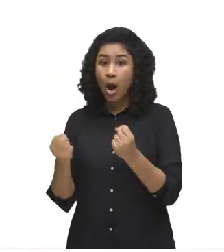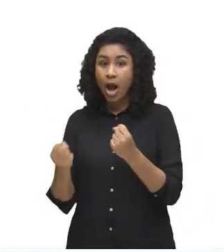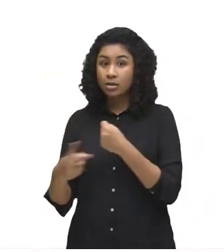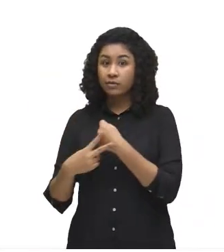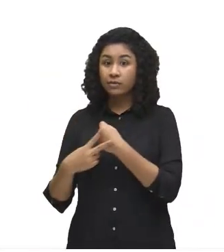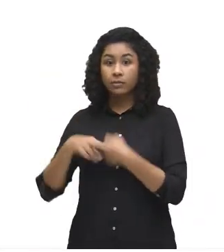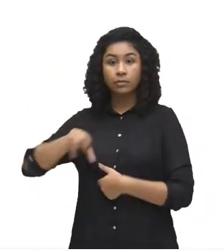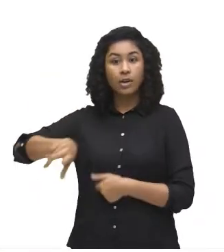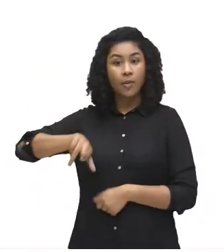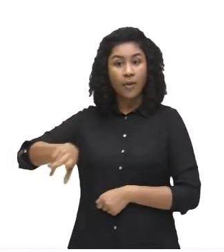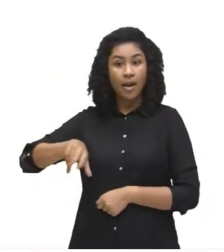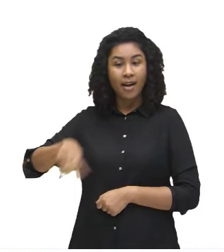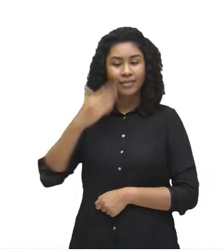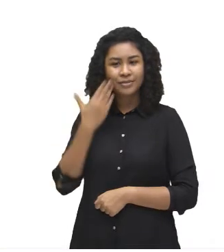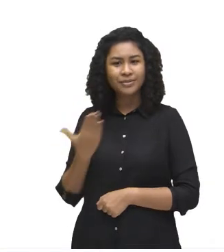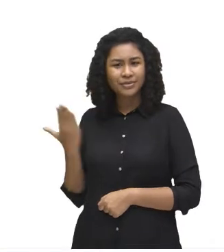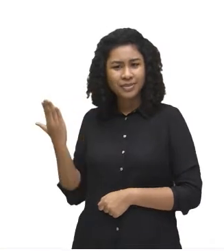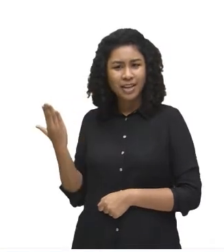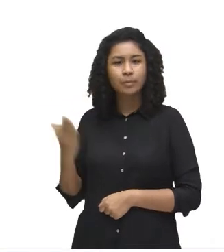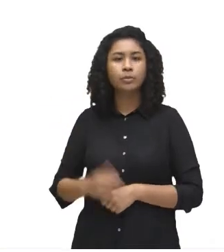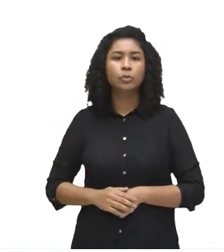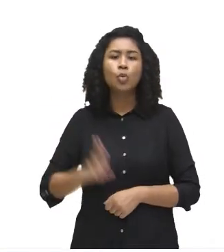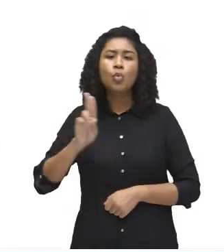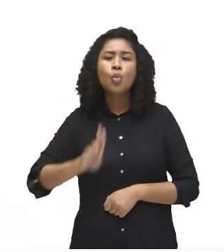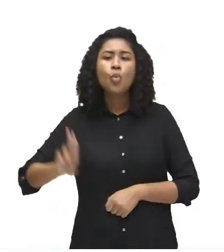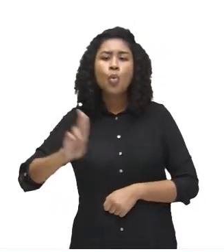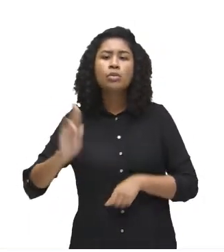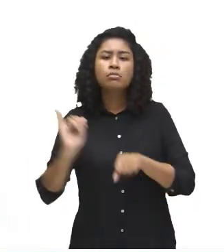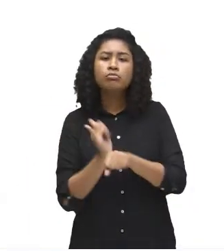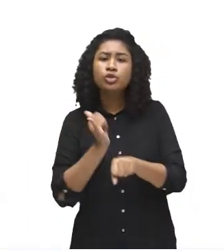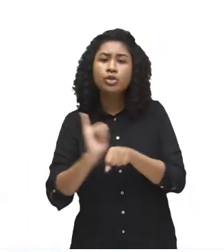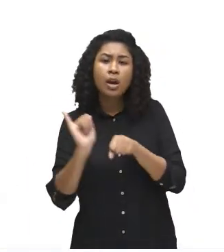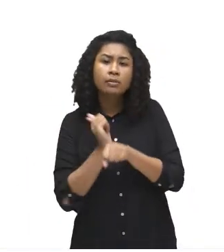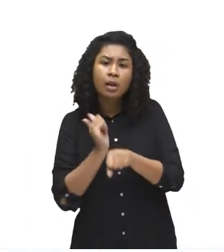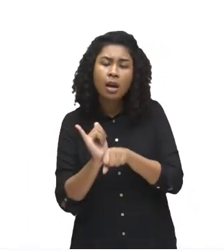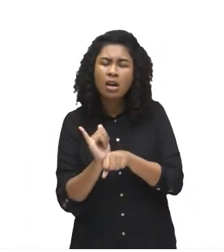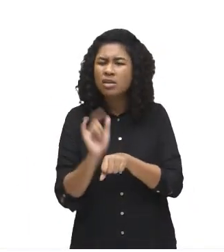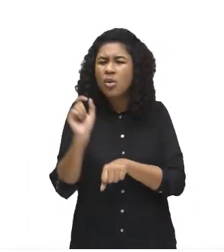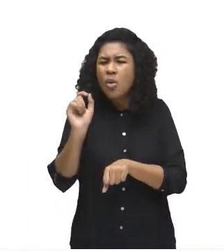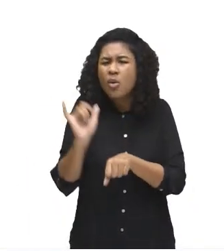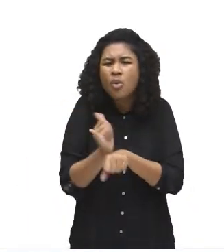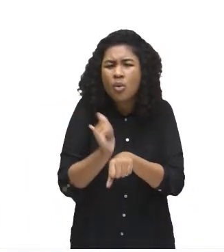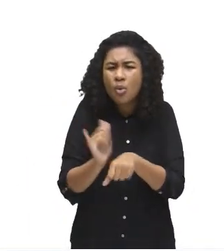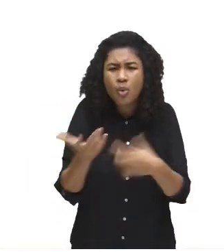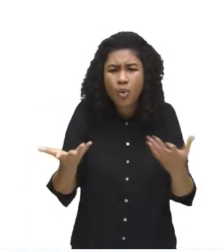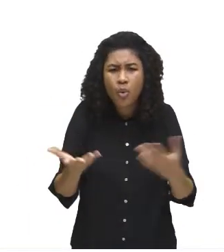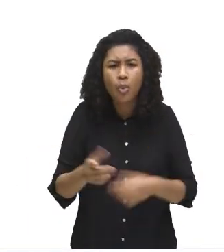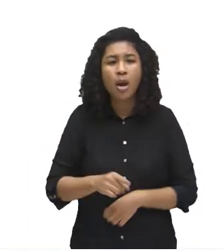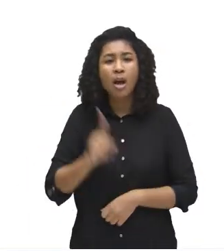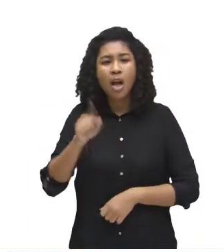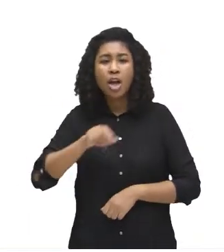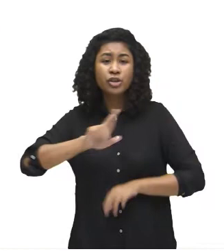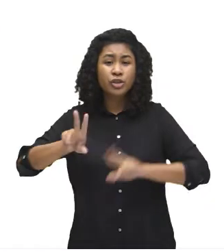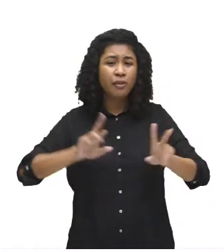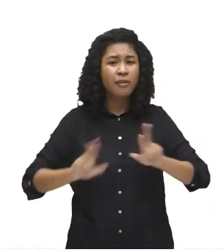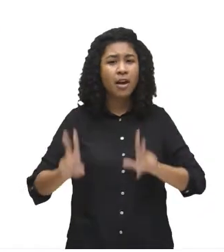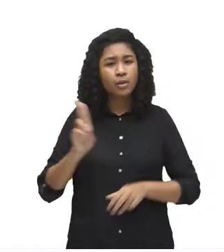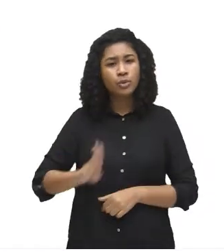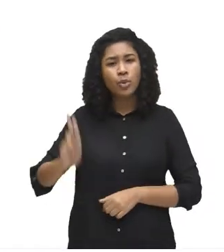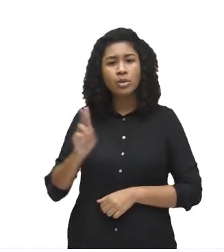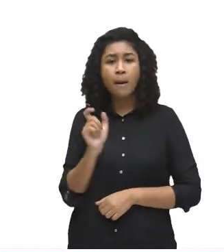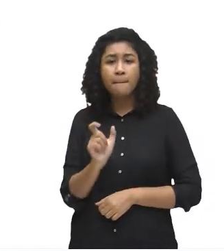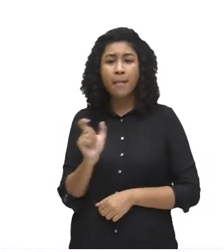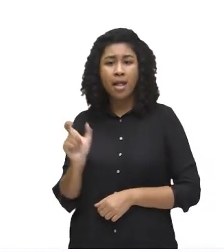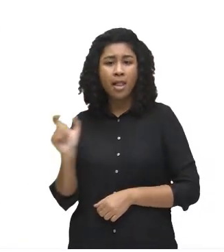não verbal. É aquela que usa recursos. Olha aí, recursos expressivos diferentes das palavras. Aqui eu não